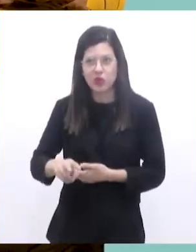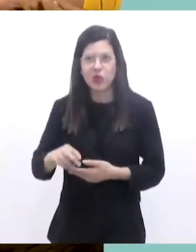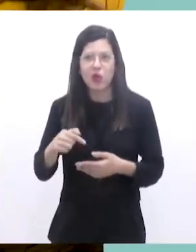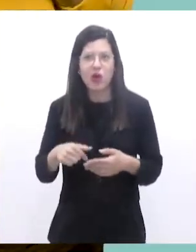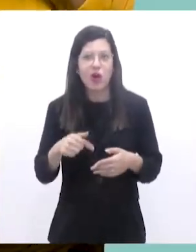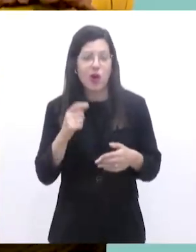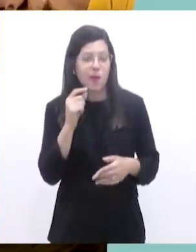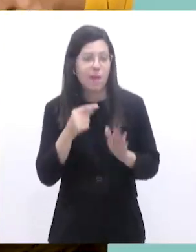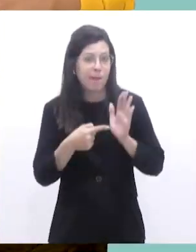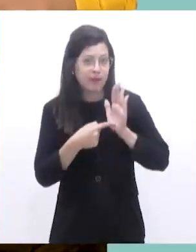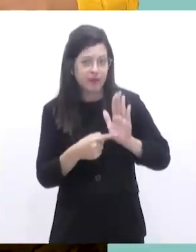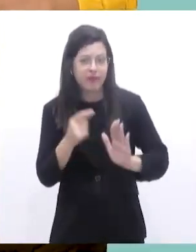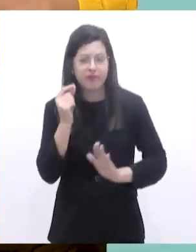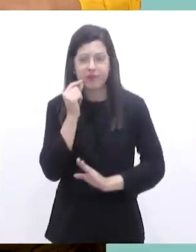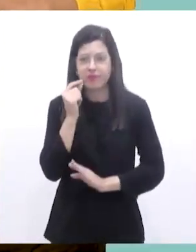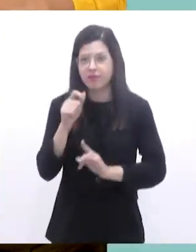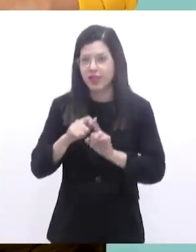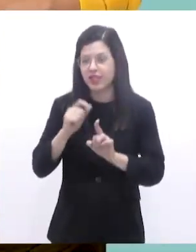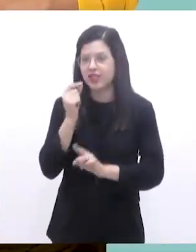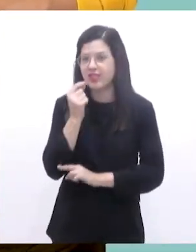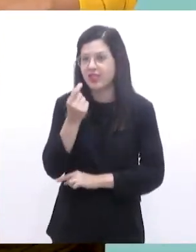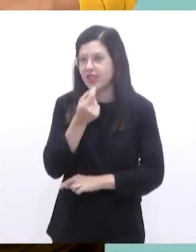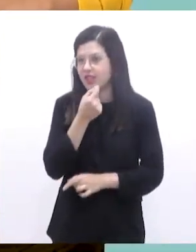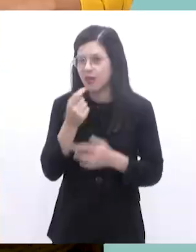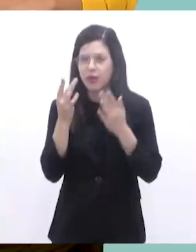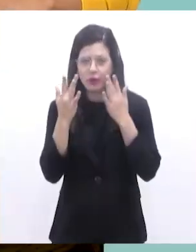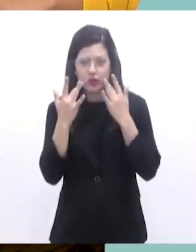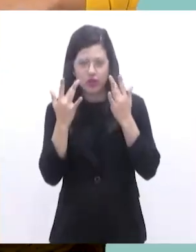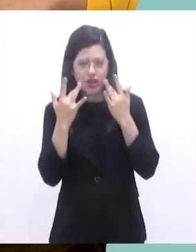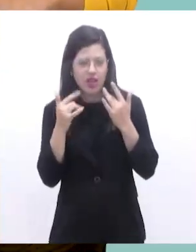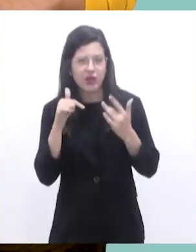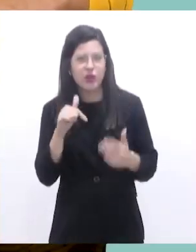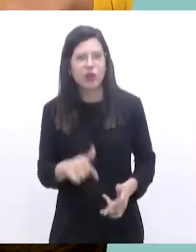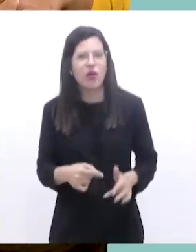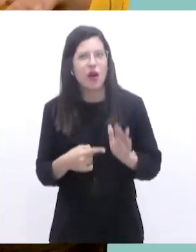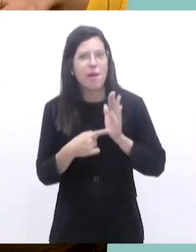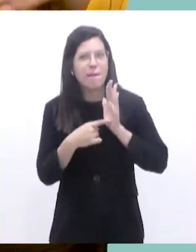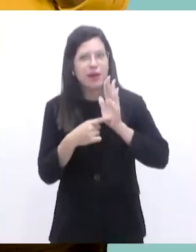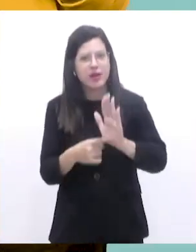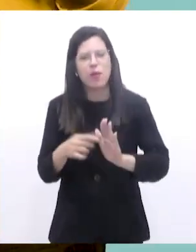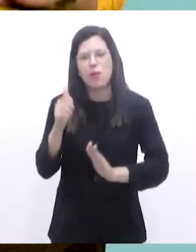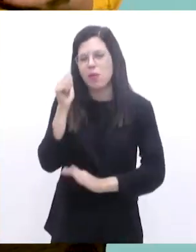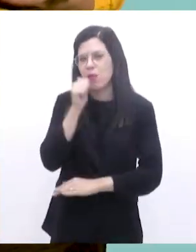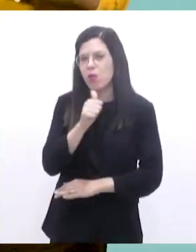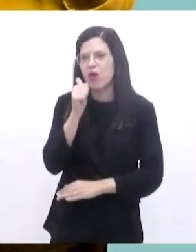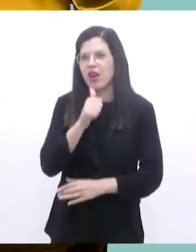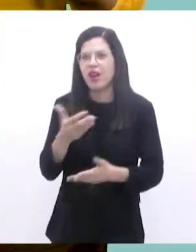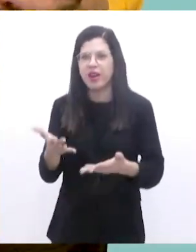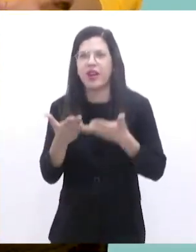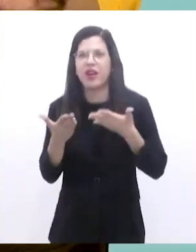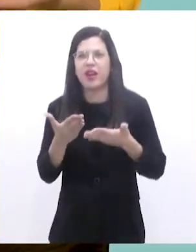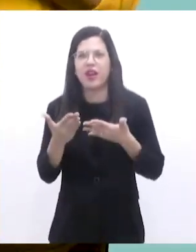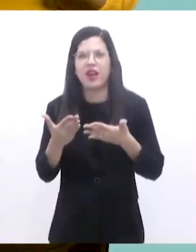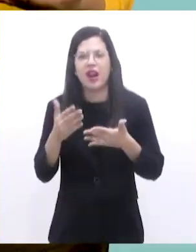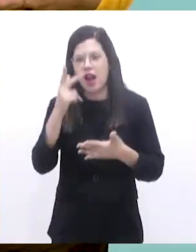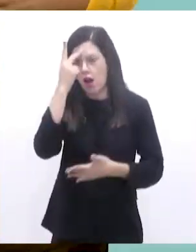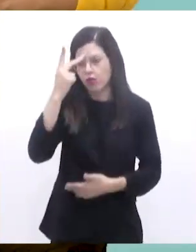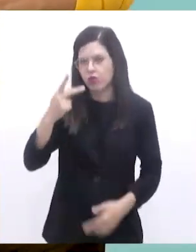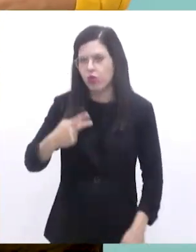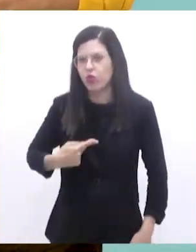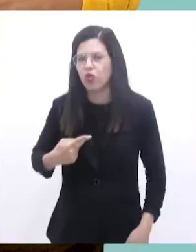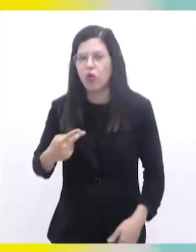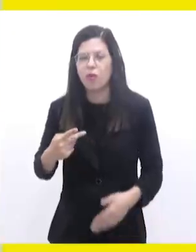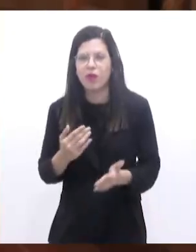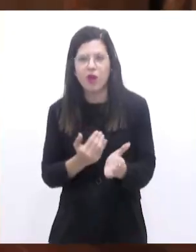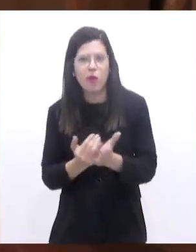de setembro no Teatro Glaucio Gil. O espetáculo apresenta uma mulher em busca de recomeço, autonomia e sentido